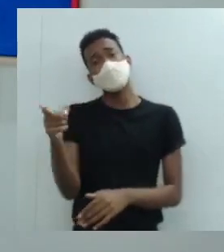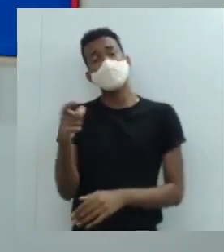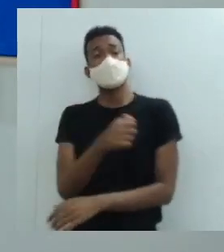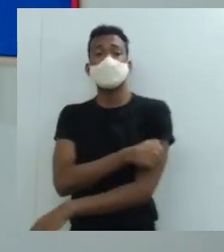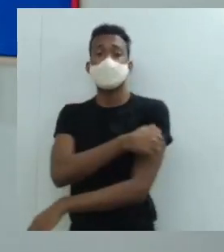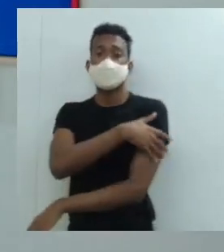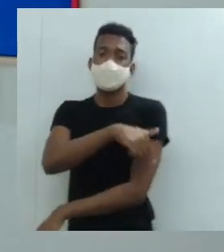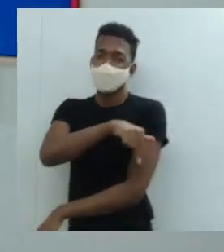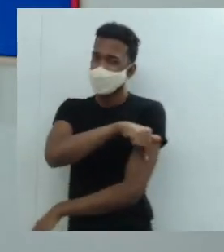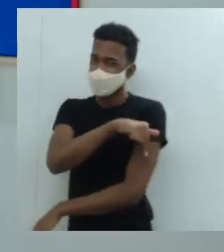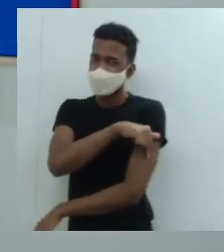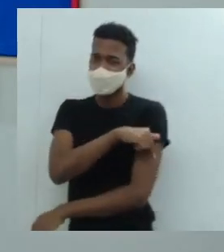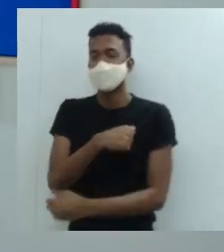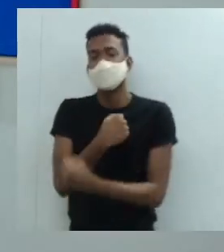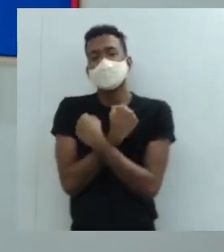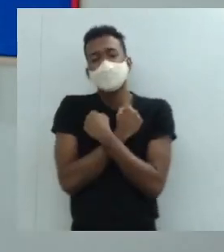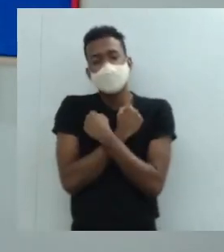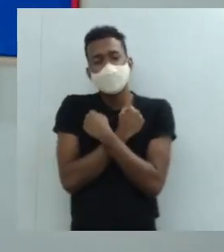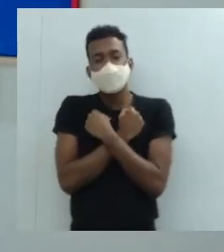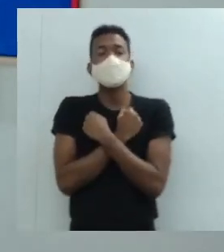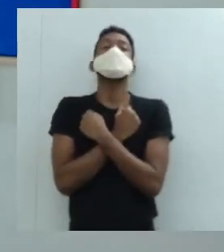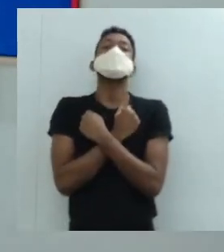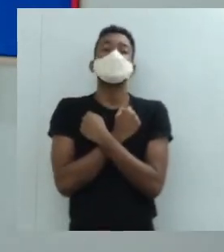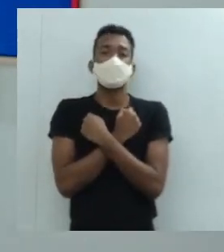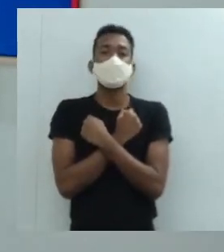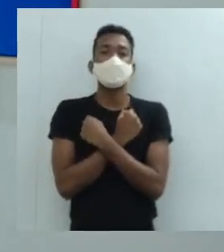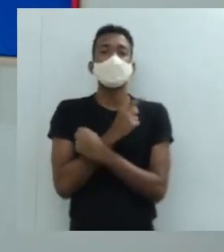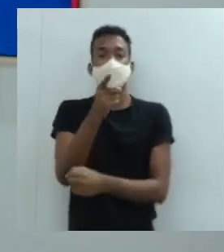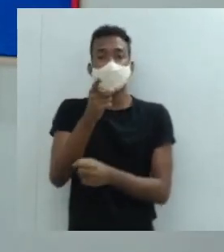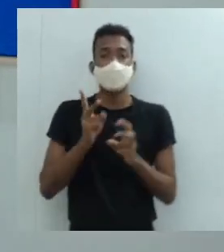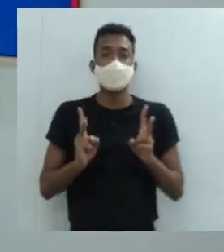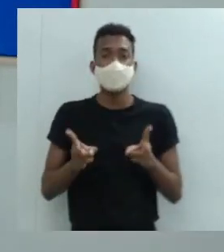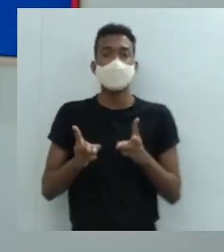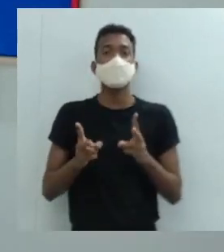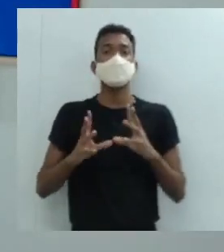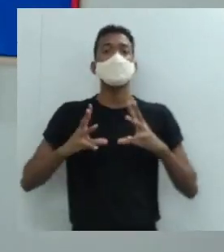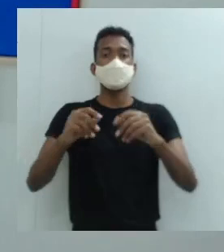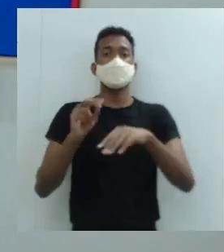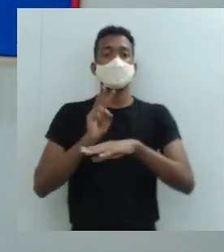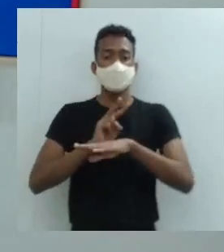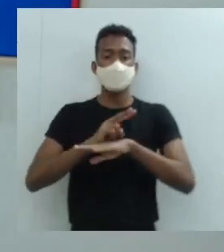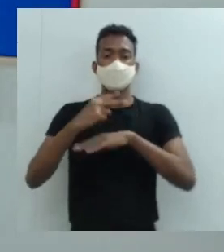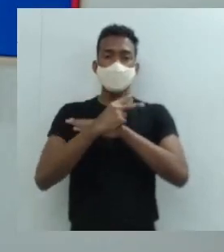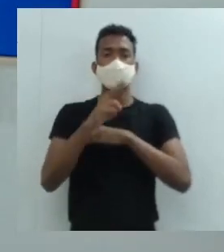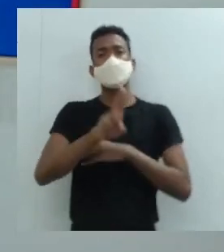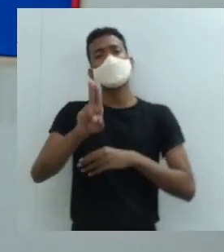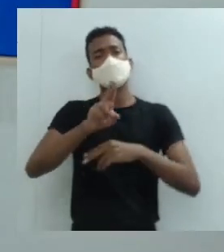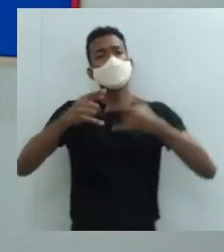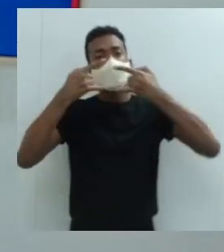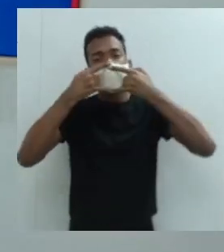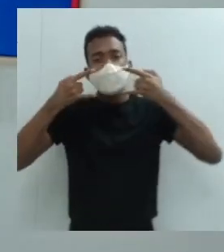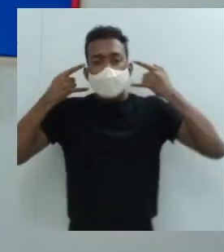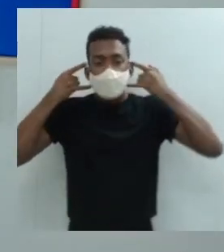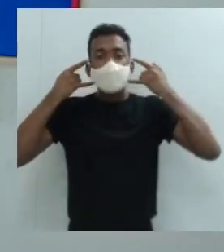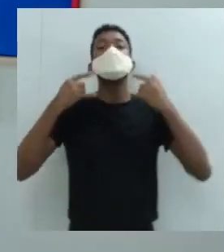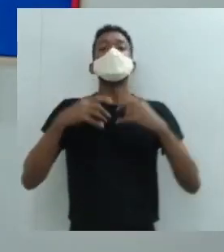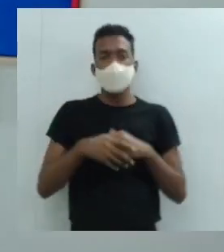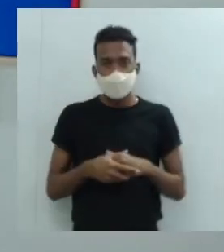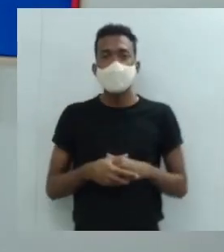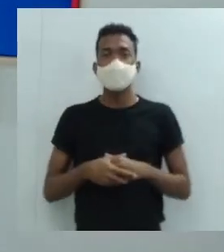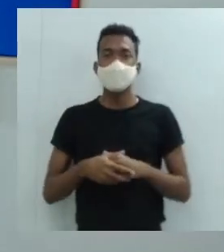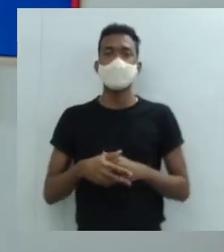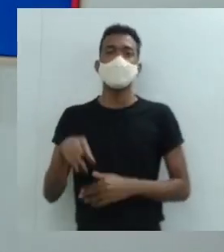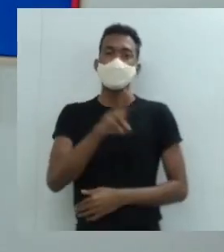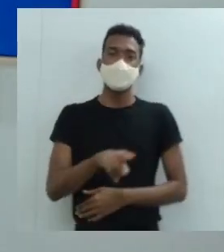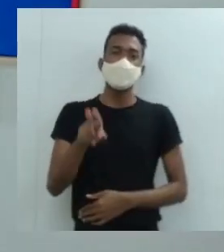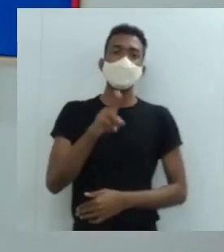um fortíssimo abraço e mantenham todos os cuidados. Use máscaras, né? Utilize o